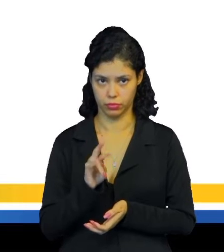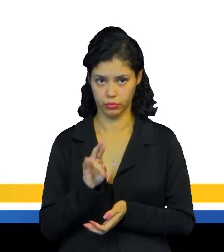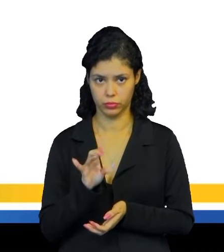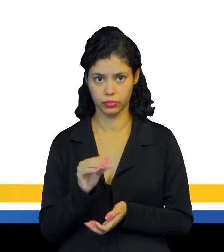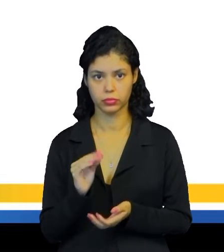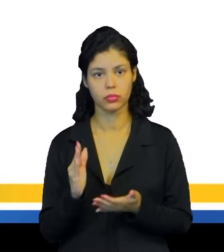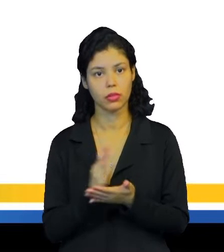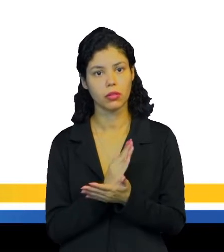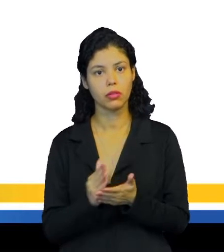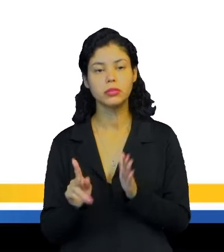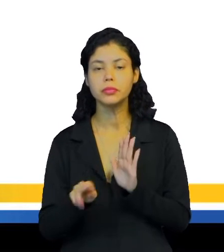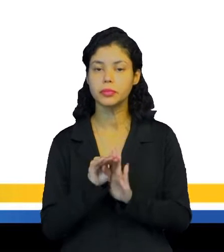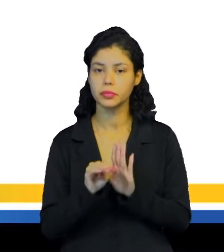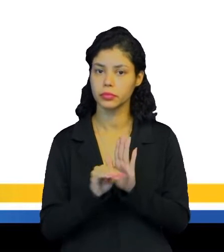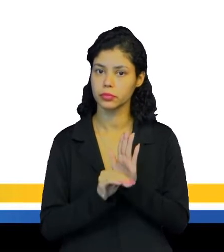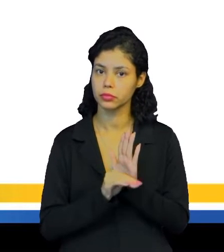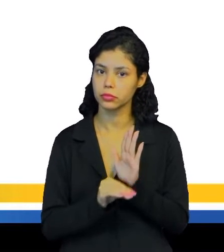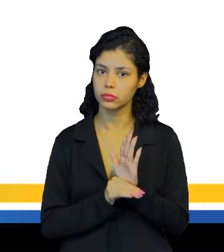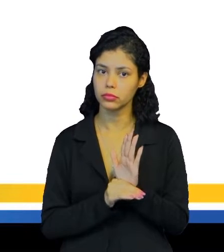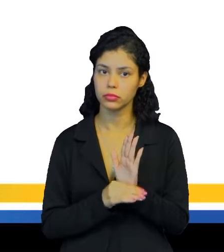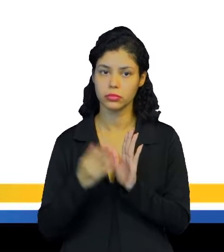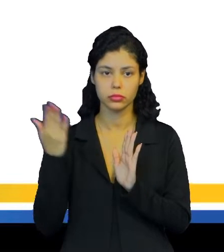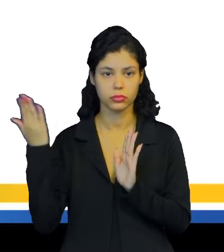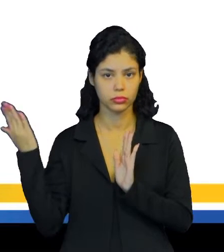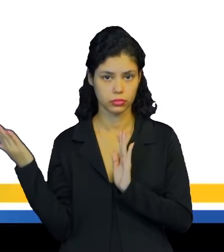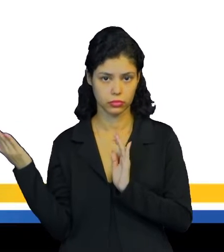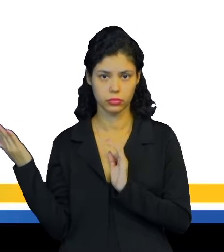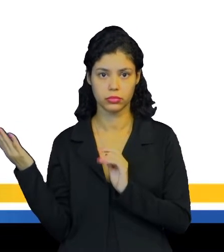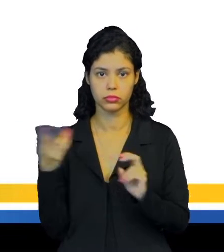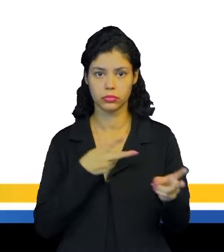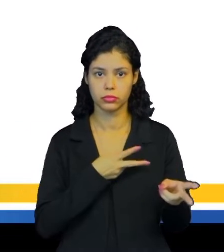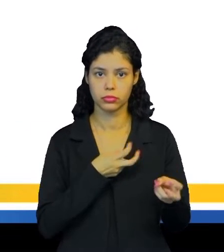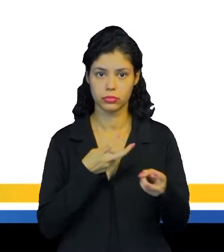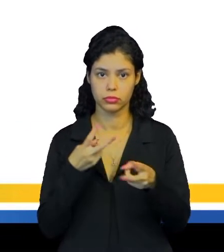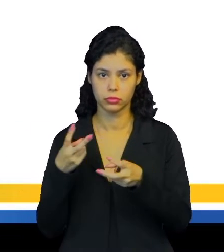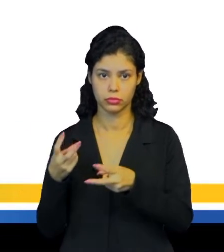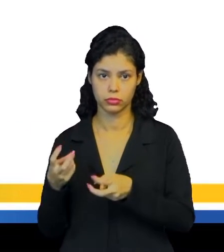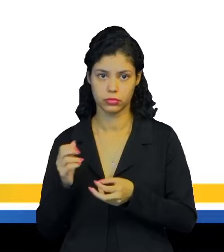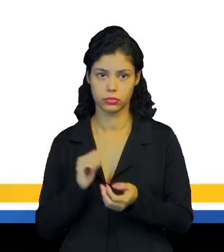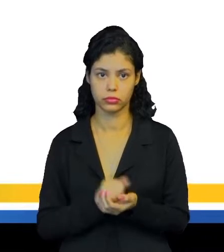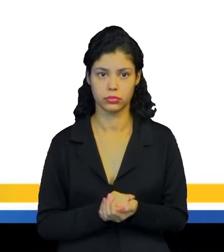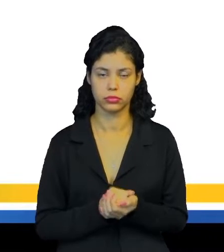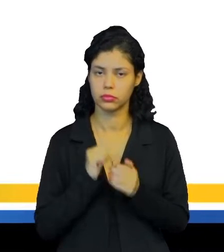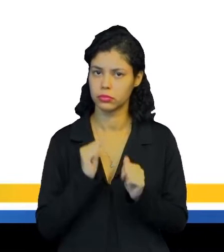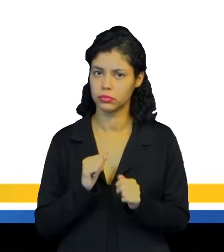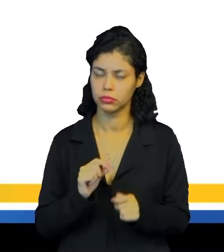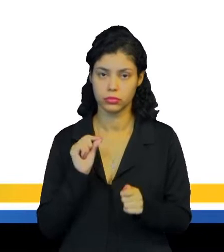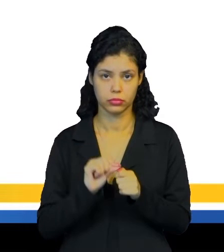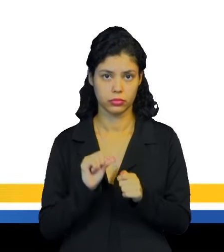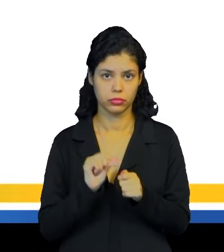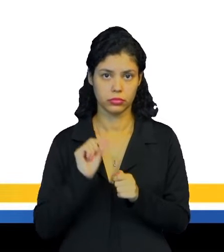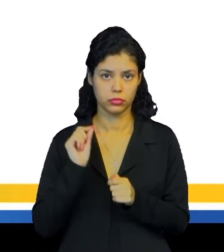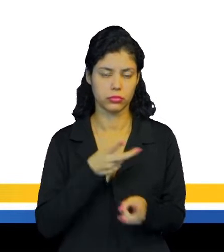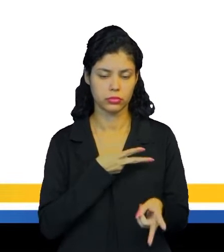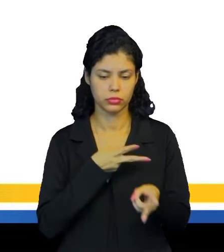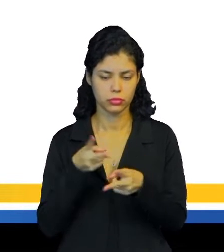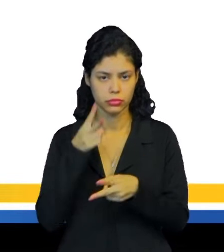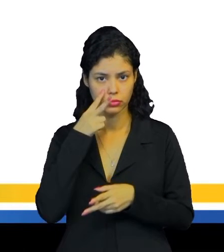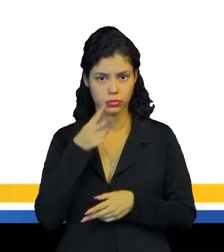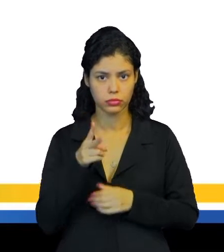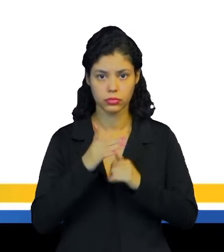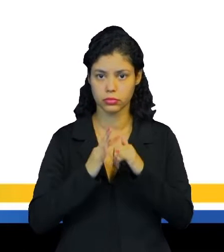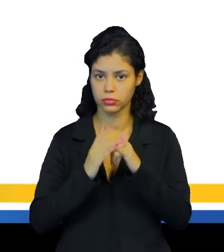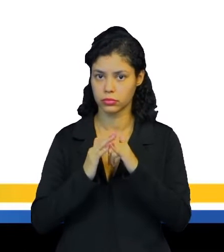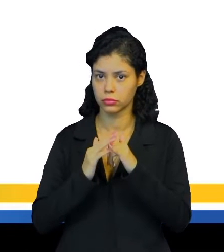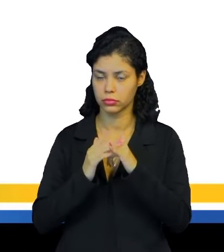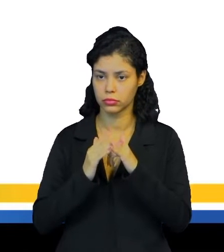algumas obras importantes, é muito importante vocês notarem para poderem fazer ou verem no YouTube,